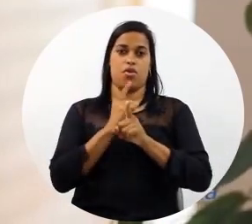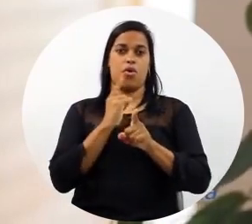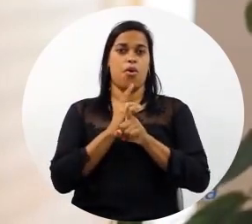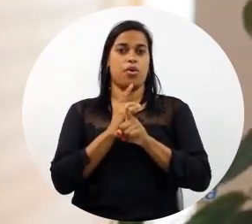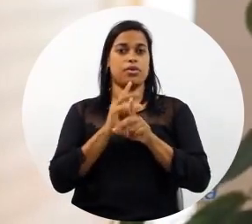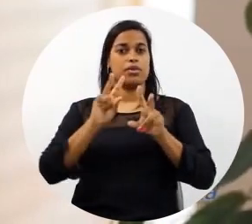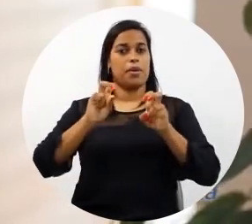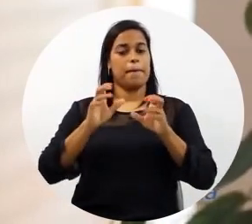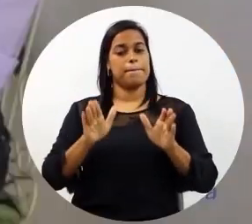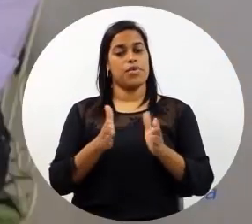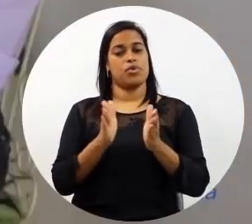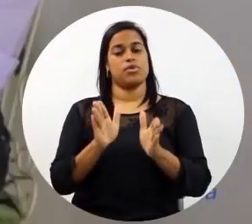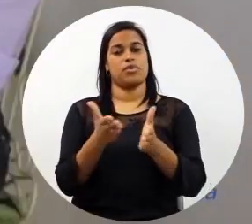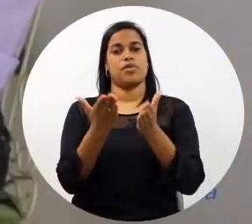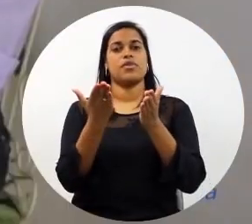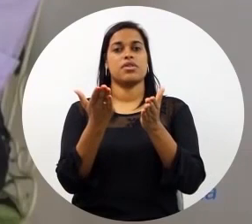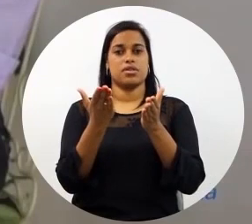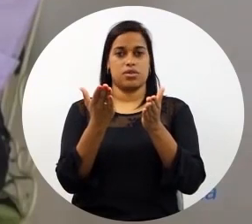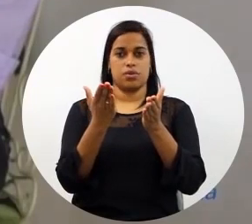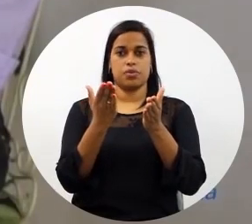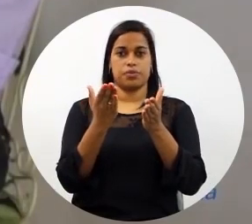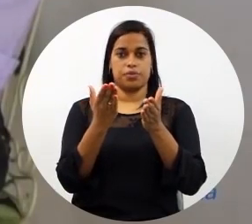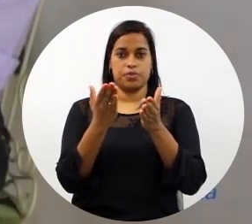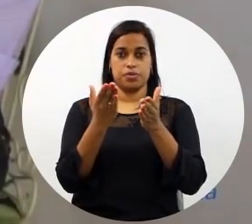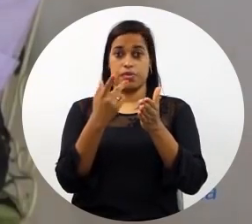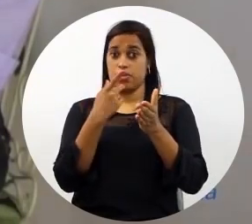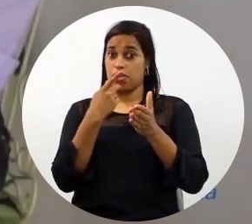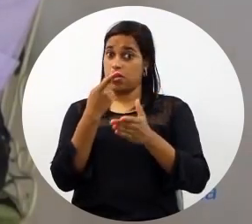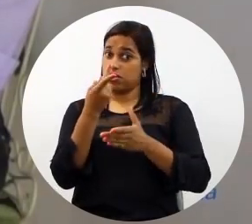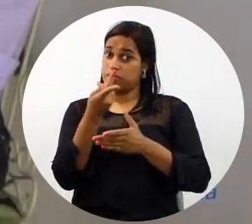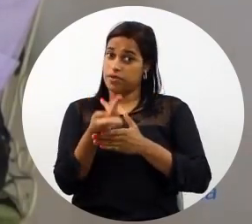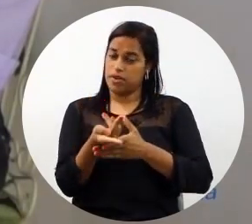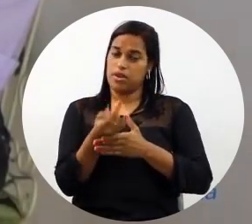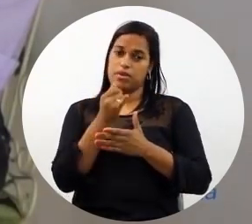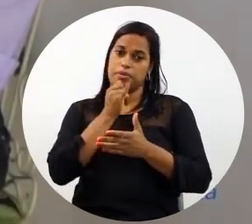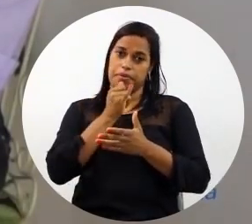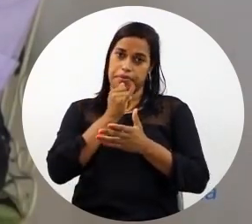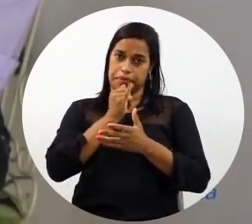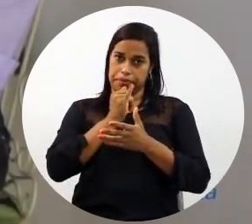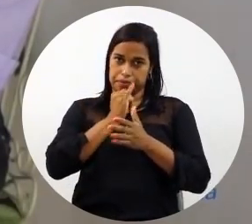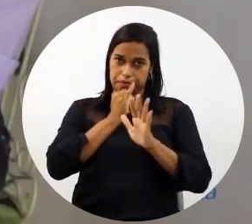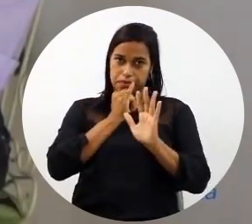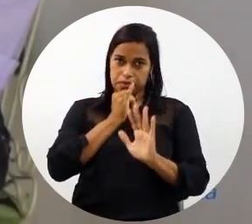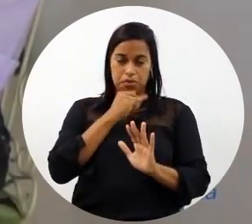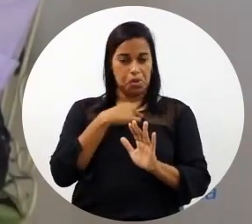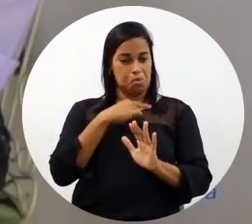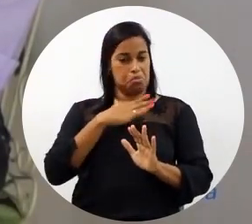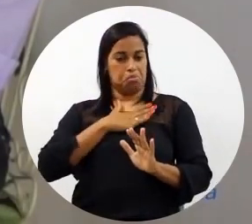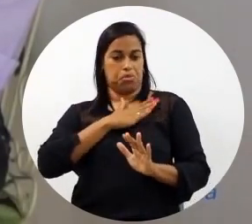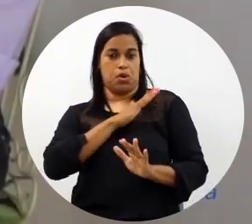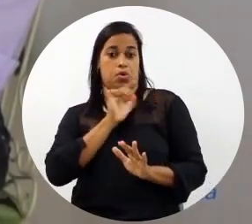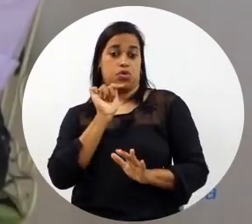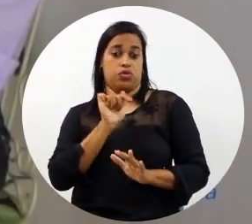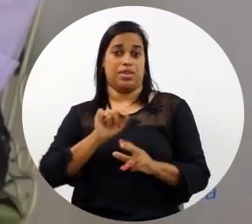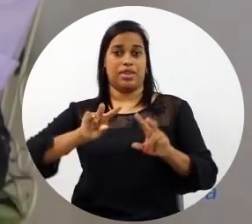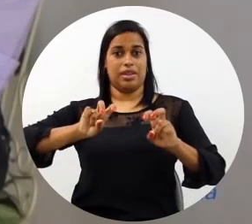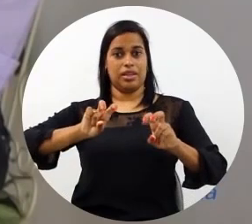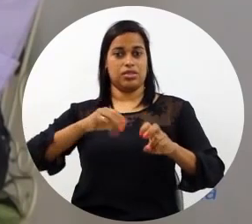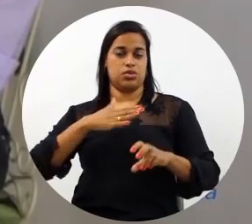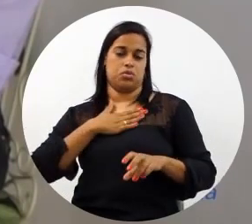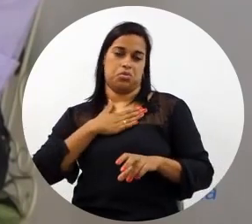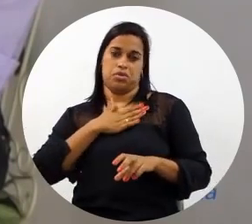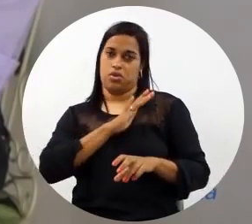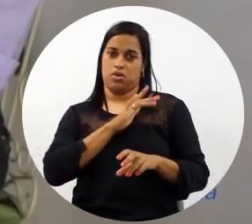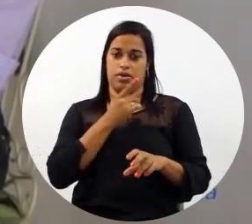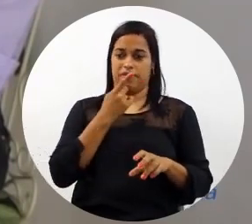chamada motivação. Então, quando a gente diz assim, eu não gosto disso, a gente está